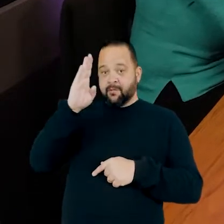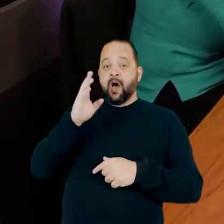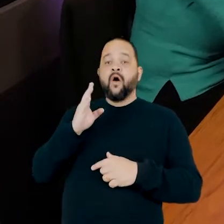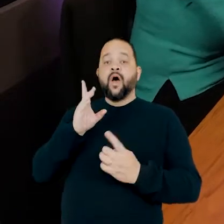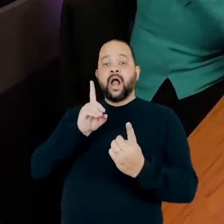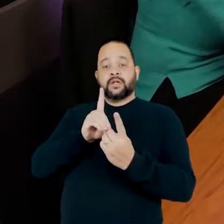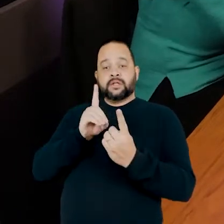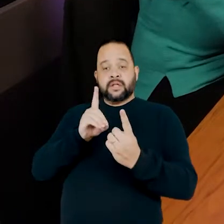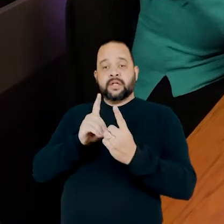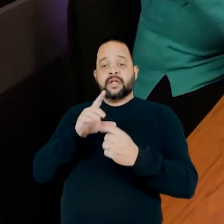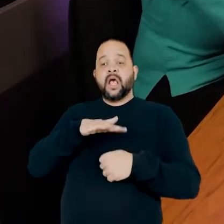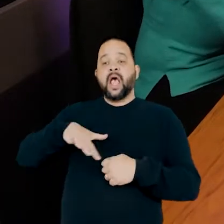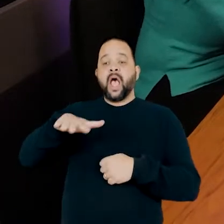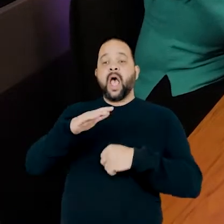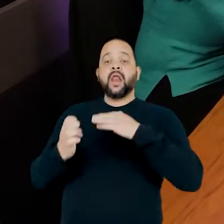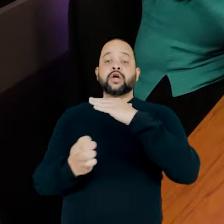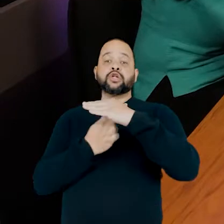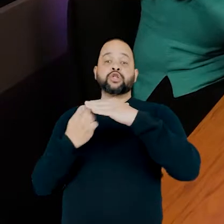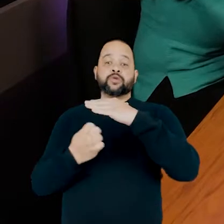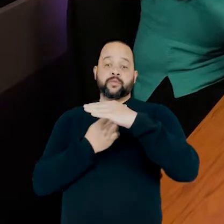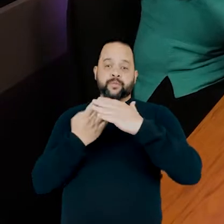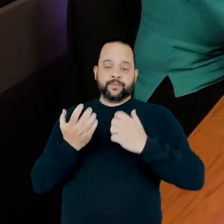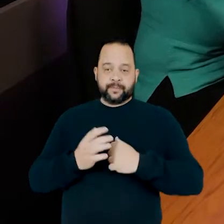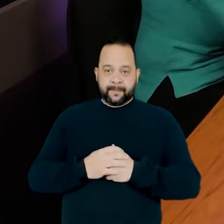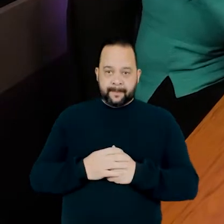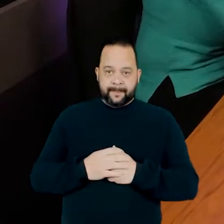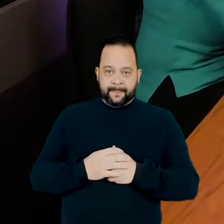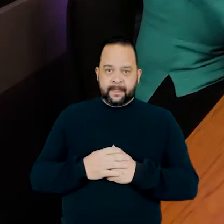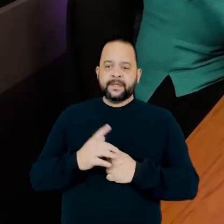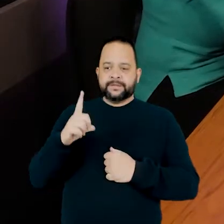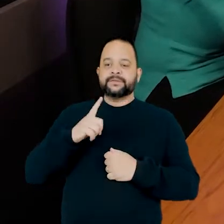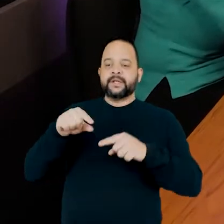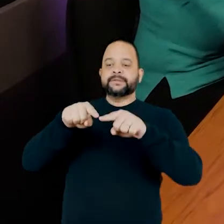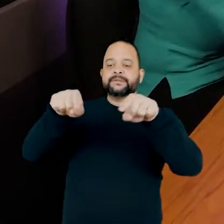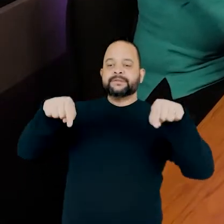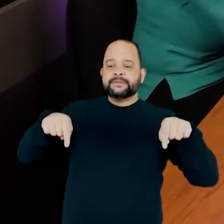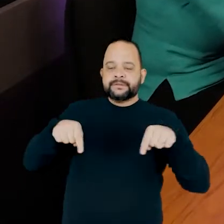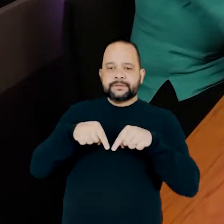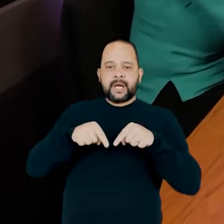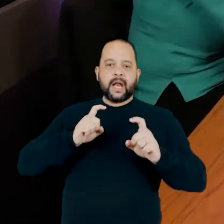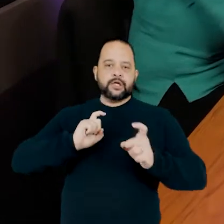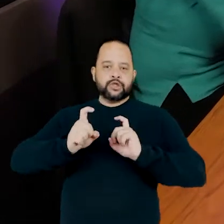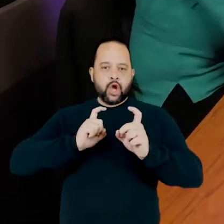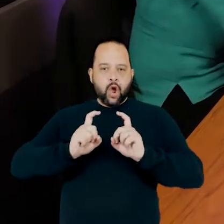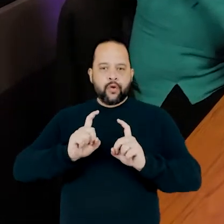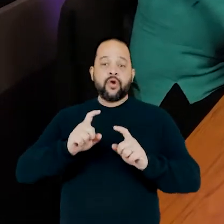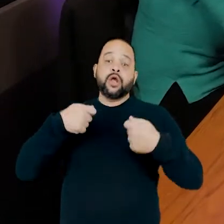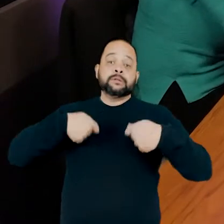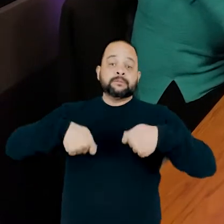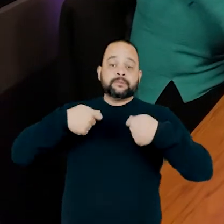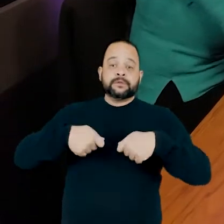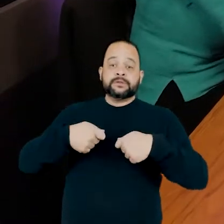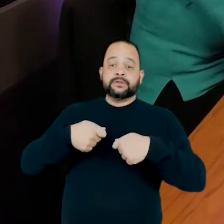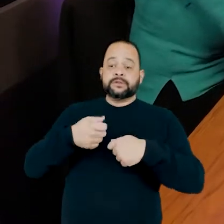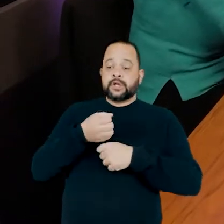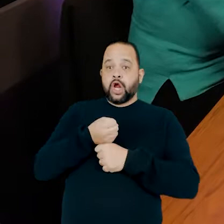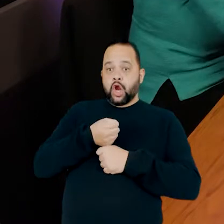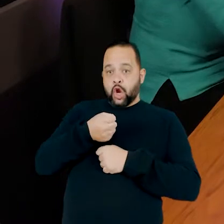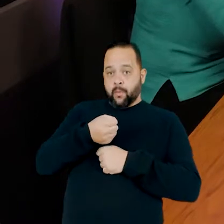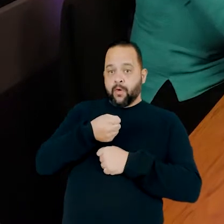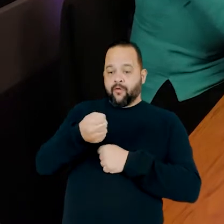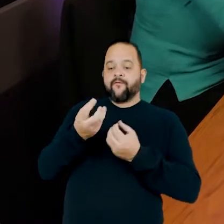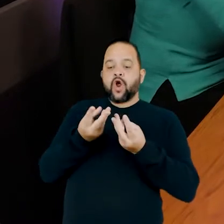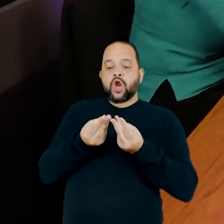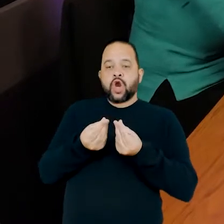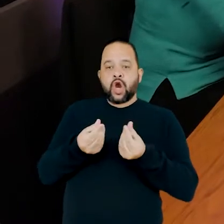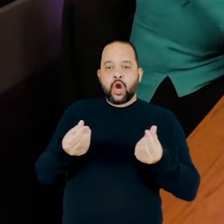corporativo, né? Então, são salas de reuniões que você precisa de um microfone que entrega a